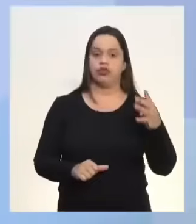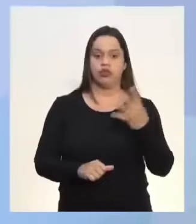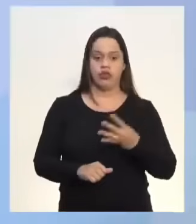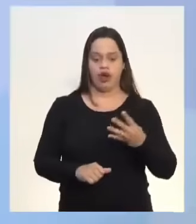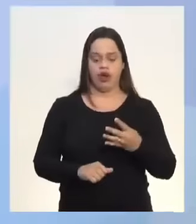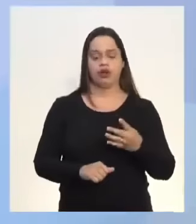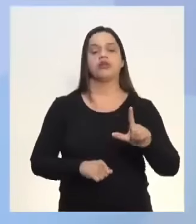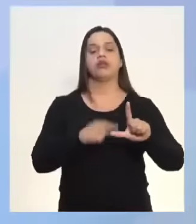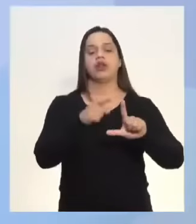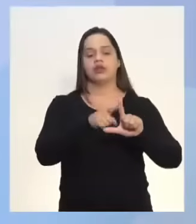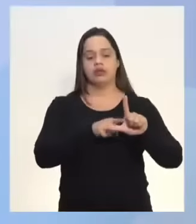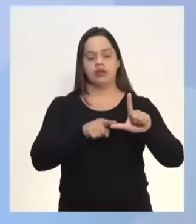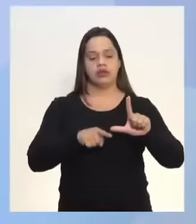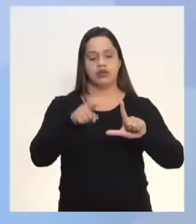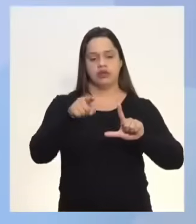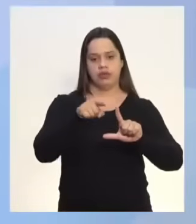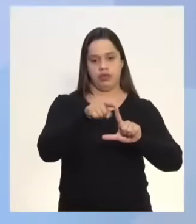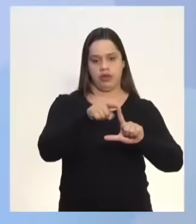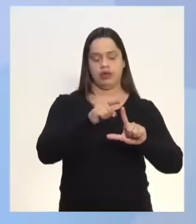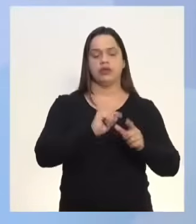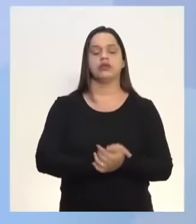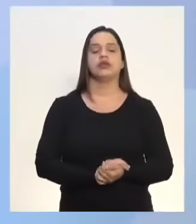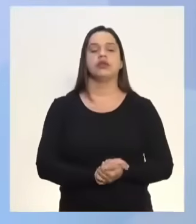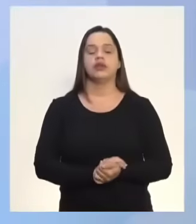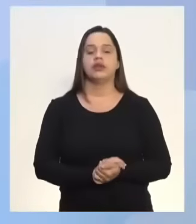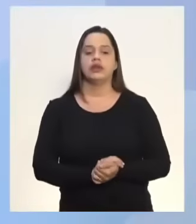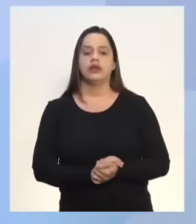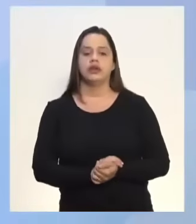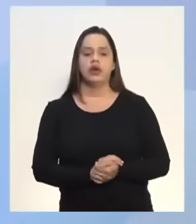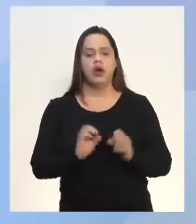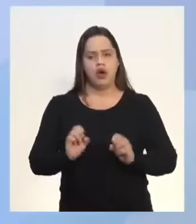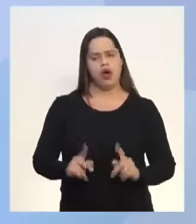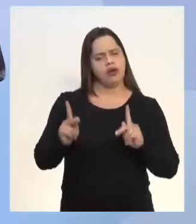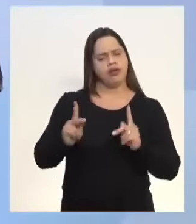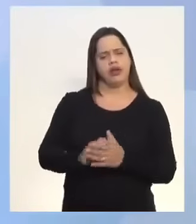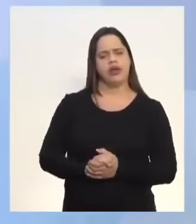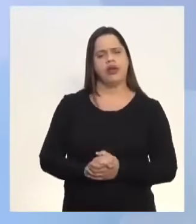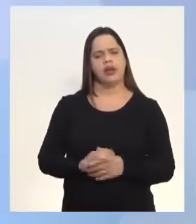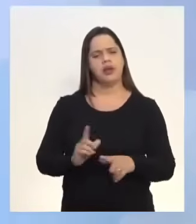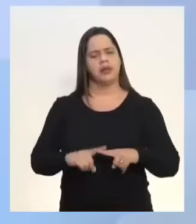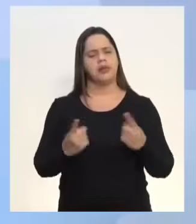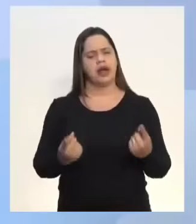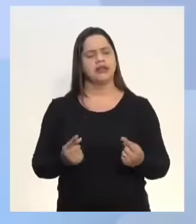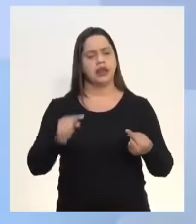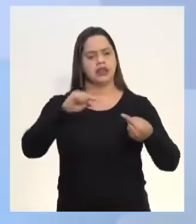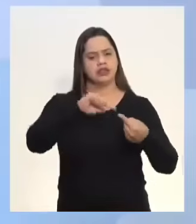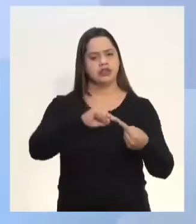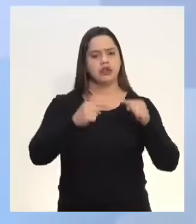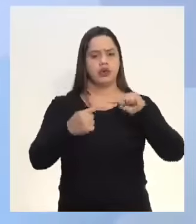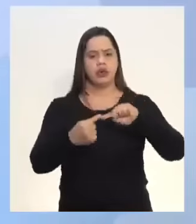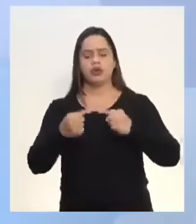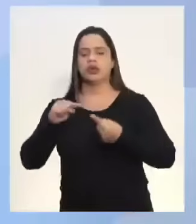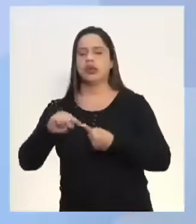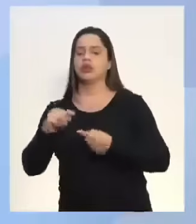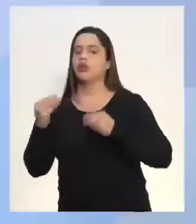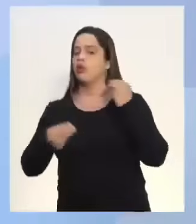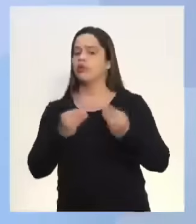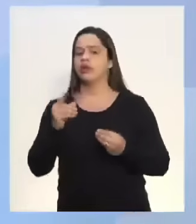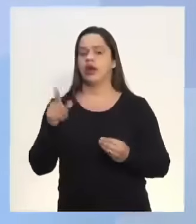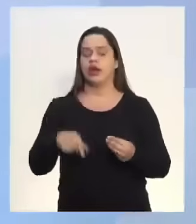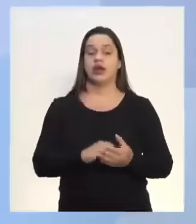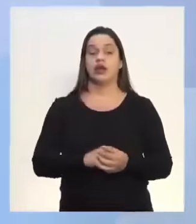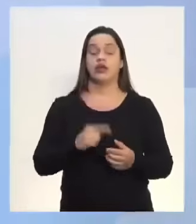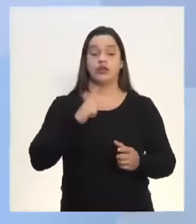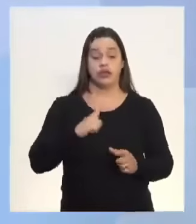1, 2, 3, 4 aqui. Beleza. E as conexões, digamos assim, né? Então se eu